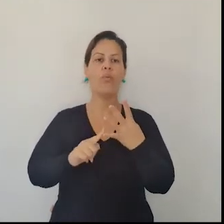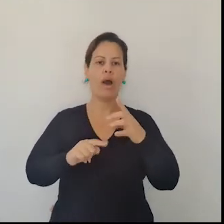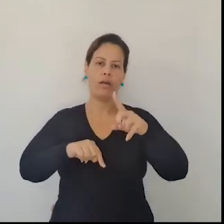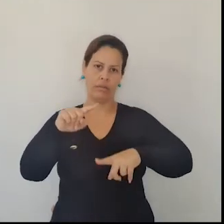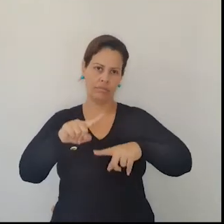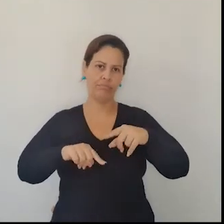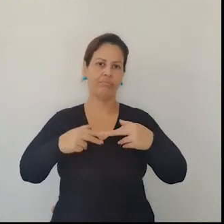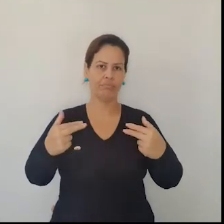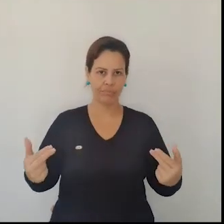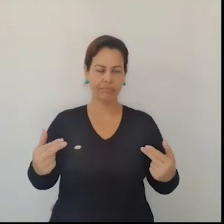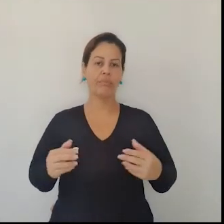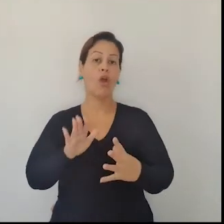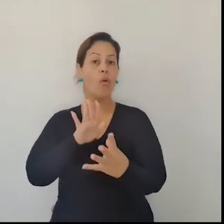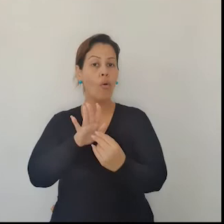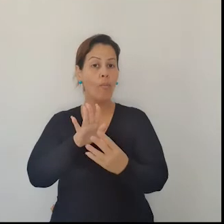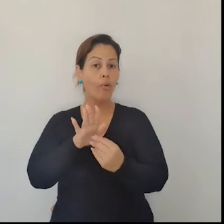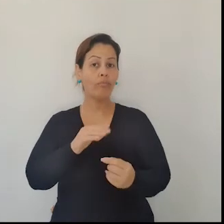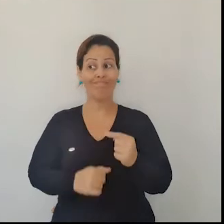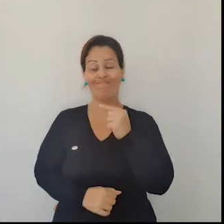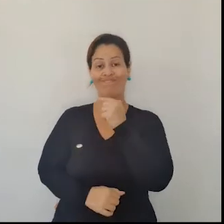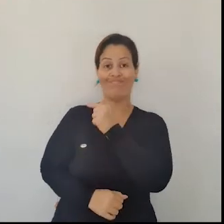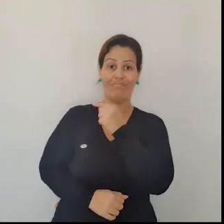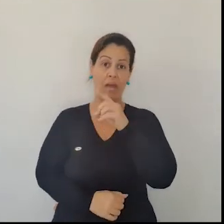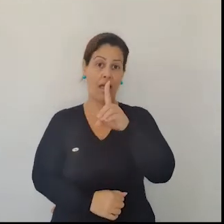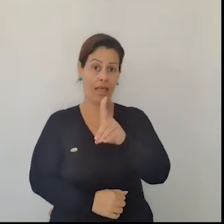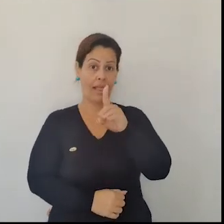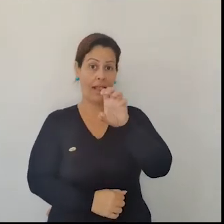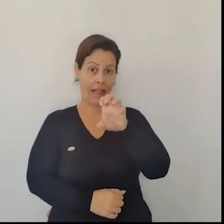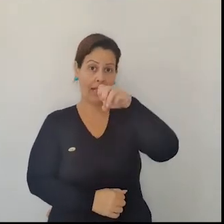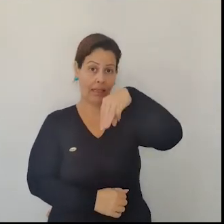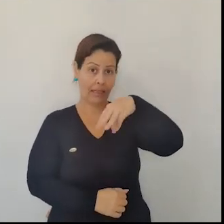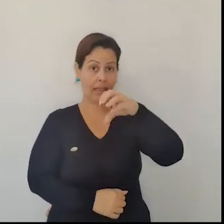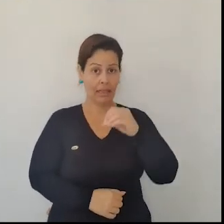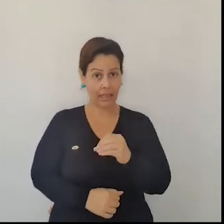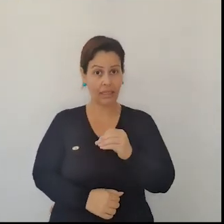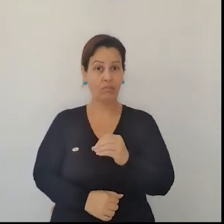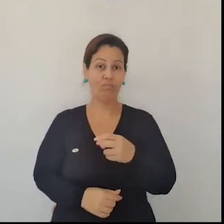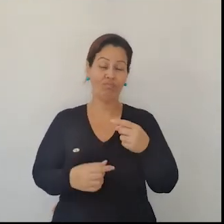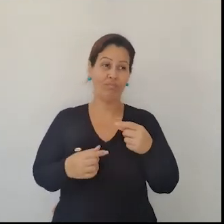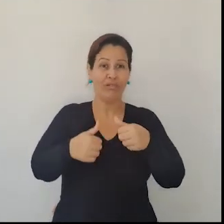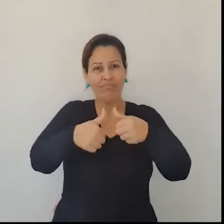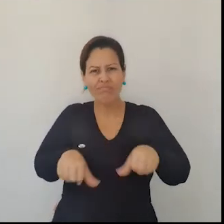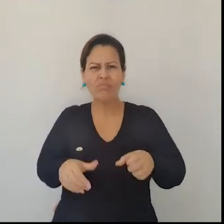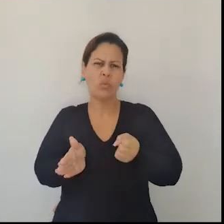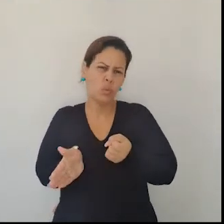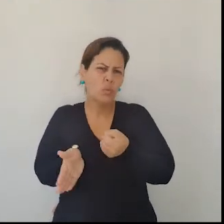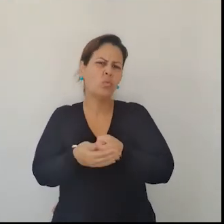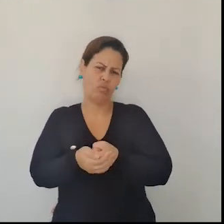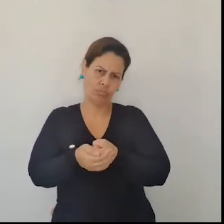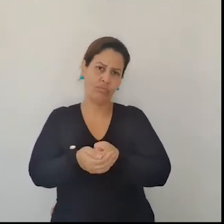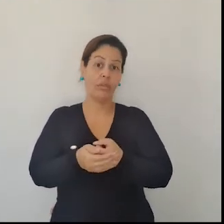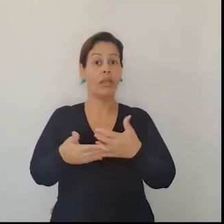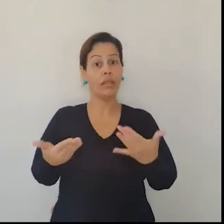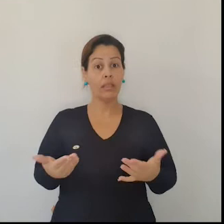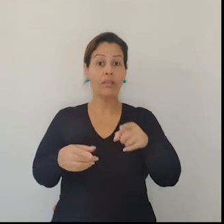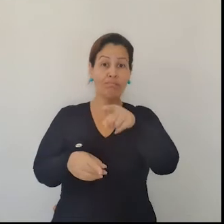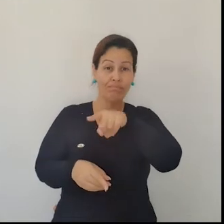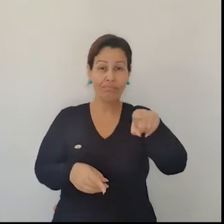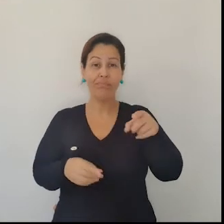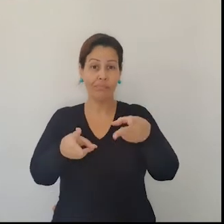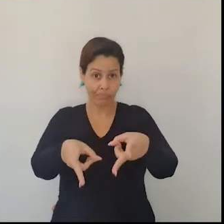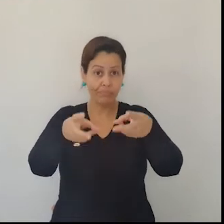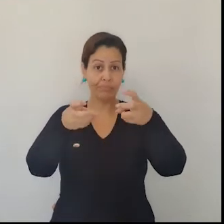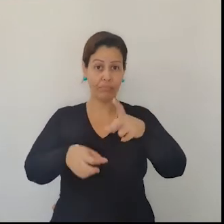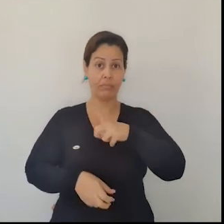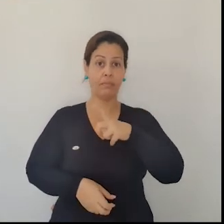20 séculos. Então, a gente teria aí duas linhas de pensamento,